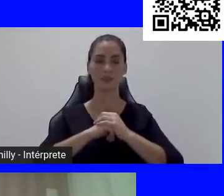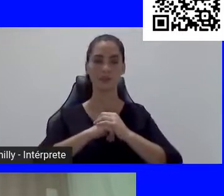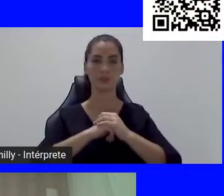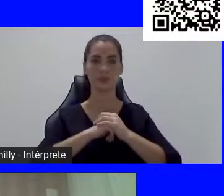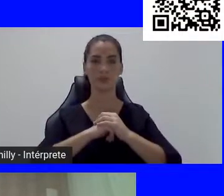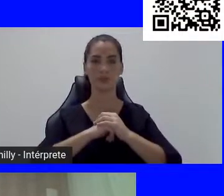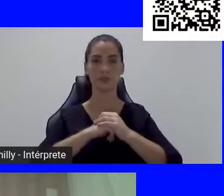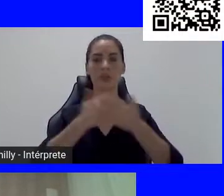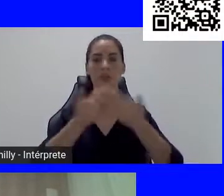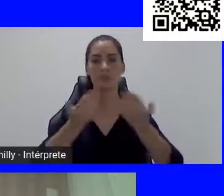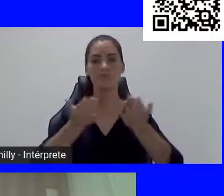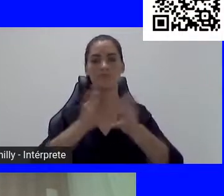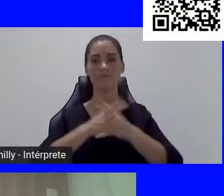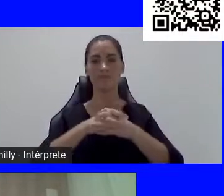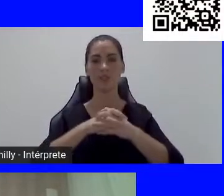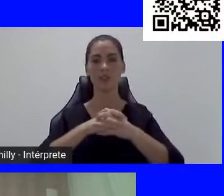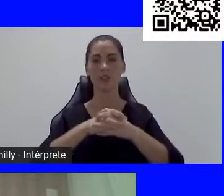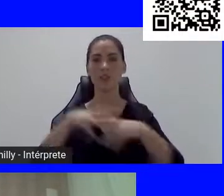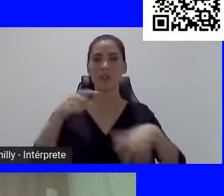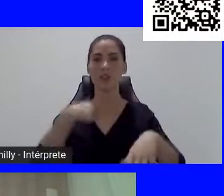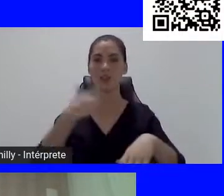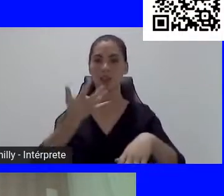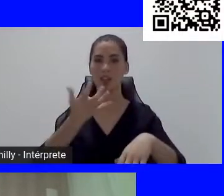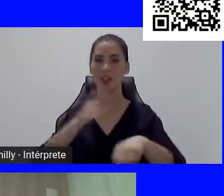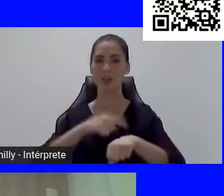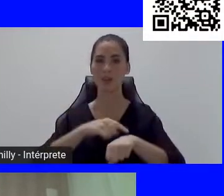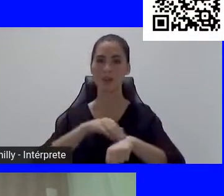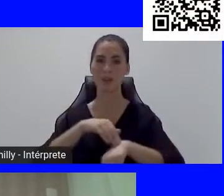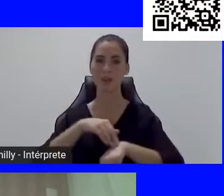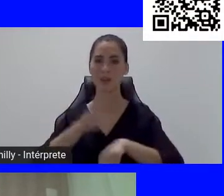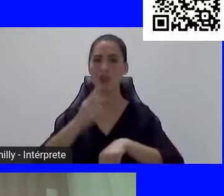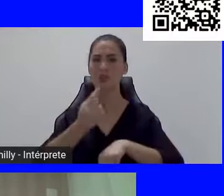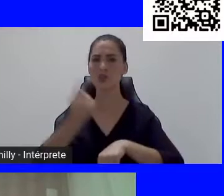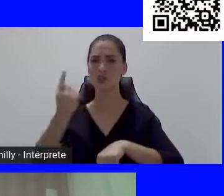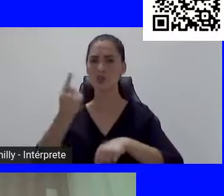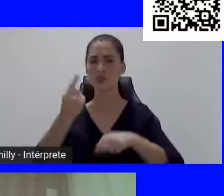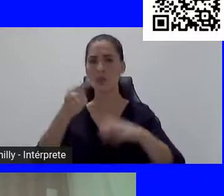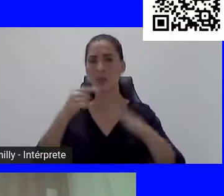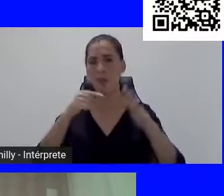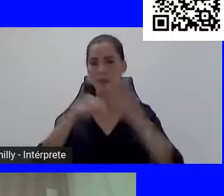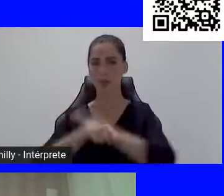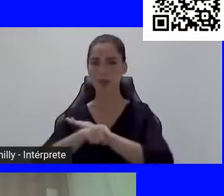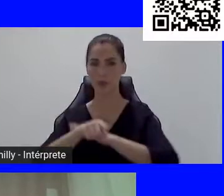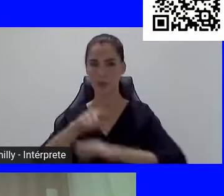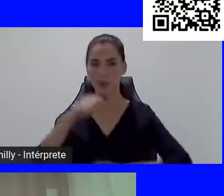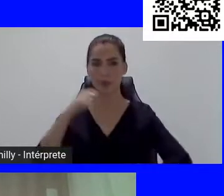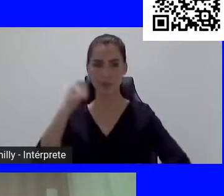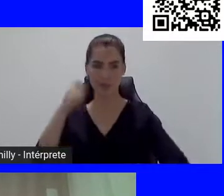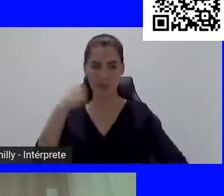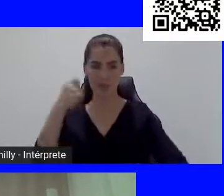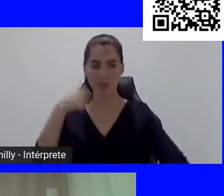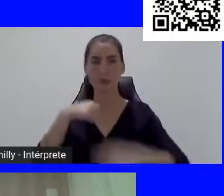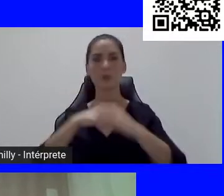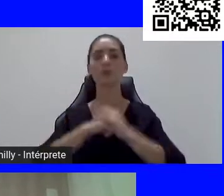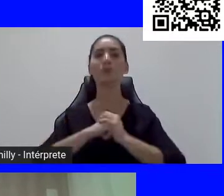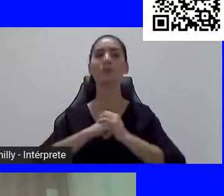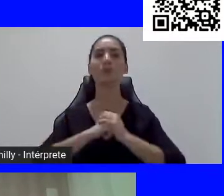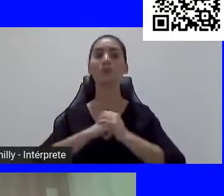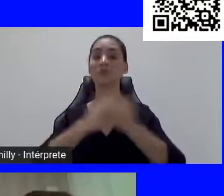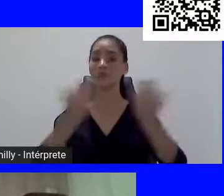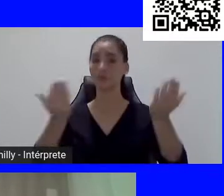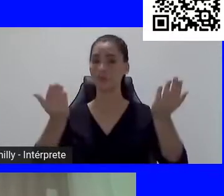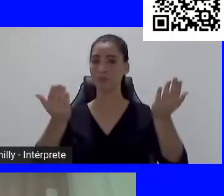Eu queria, na verdade, fazer mais uma perguntinha para a senadora, usar o meu tempo aqui de consideração final. Senadora, a gente pode dizer, então, que a senhora vai levar